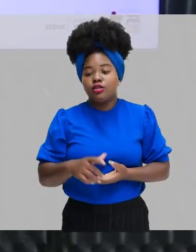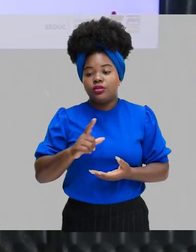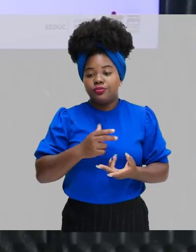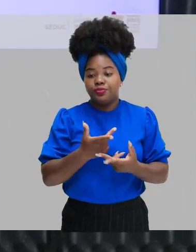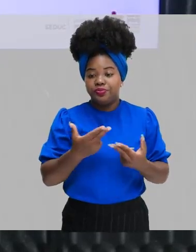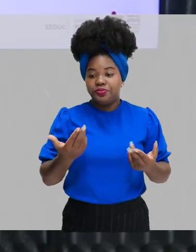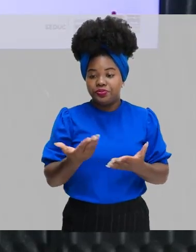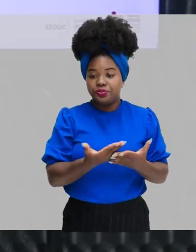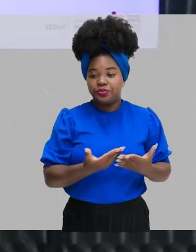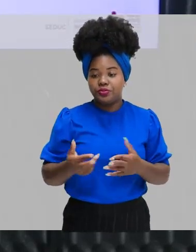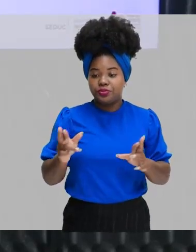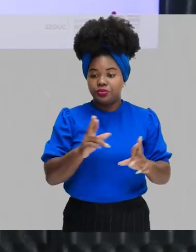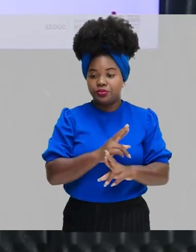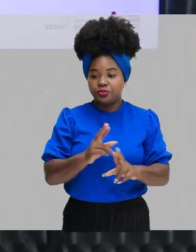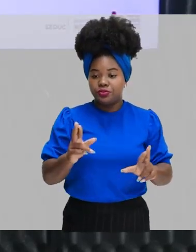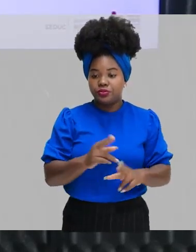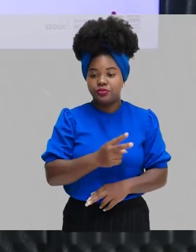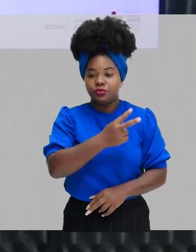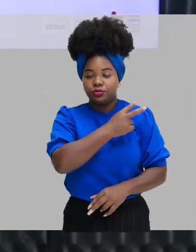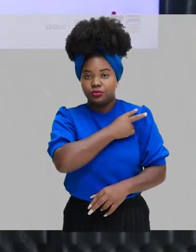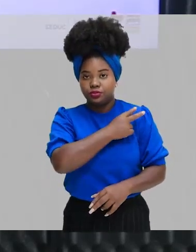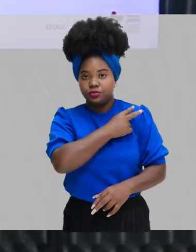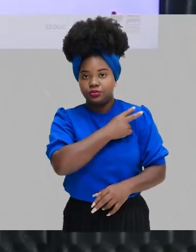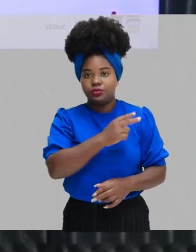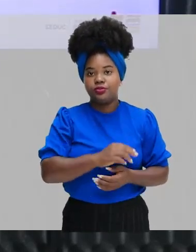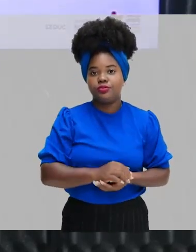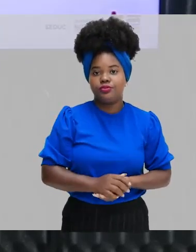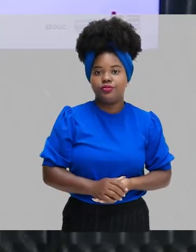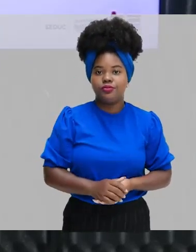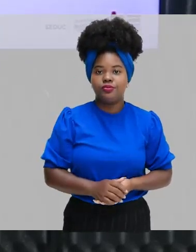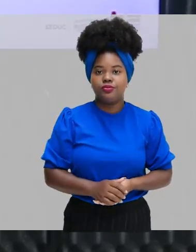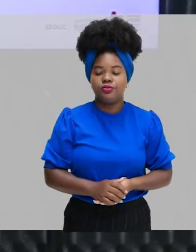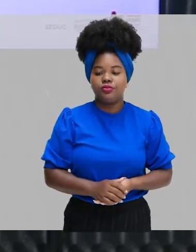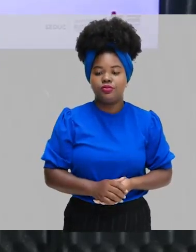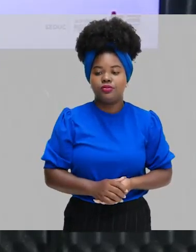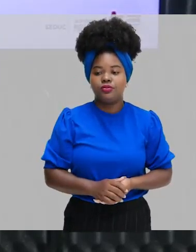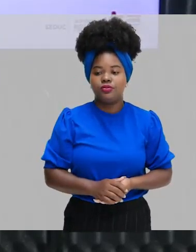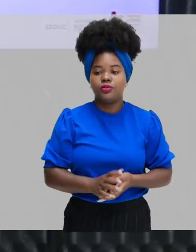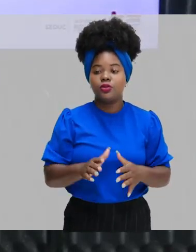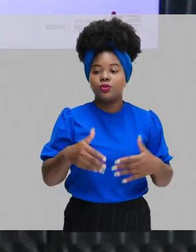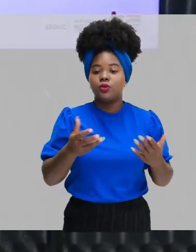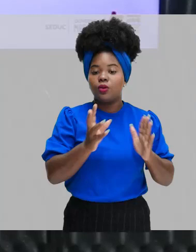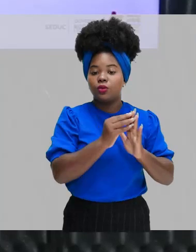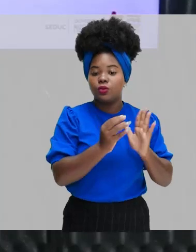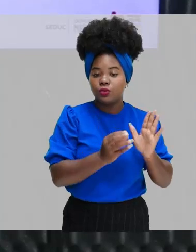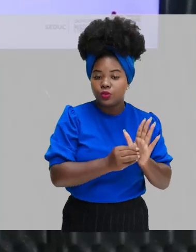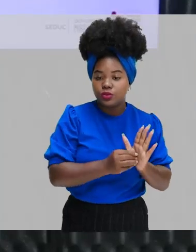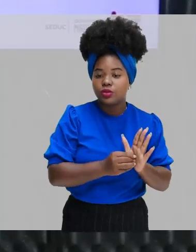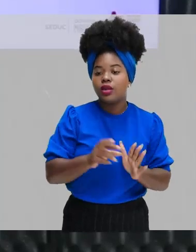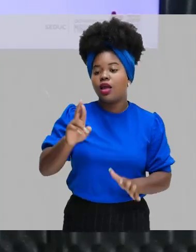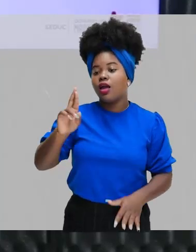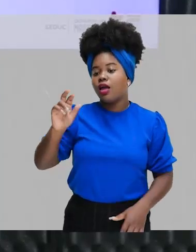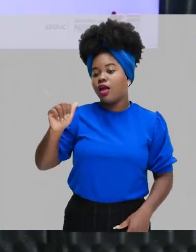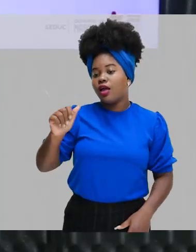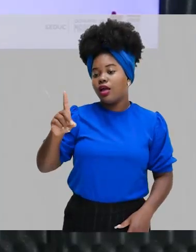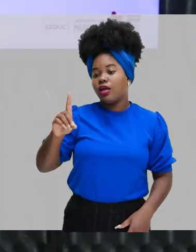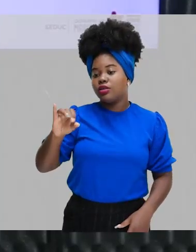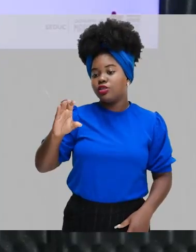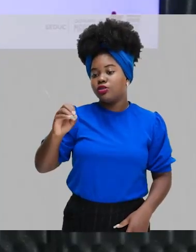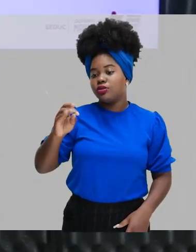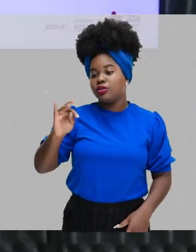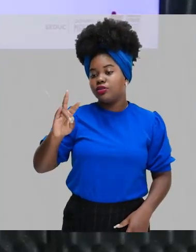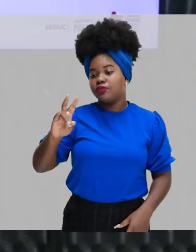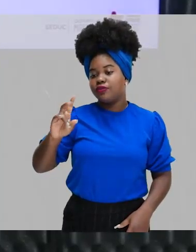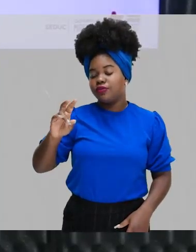relacionadas ao sego ano do ensino médio né os fenômenos radioativos ou a